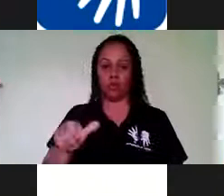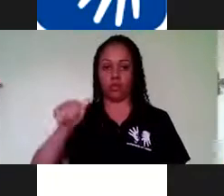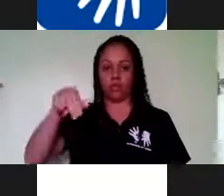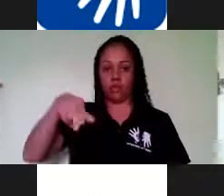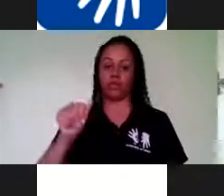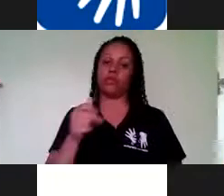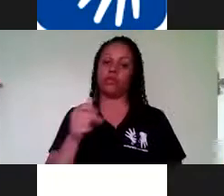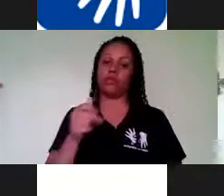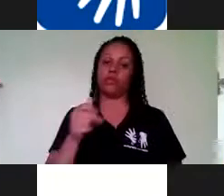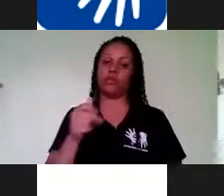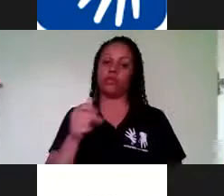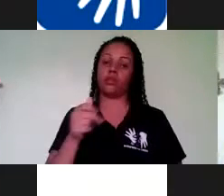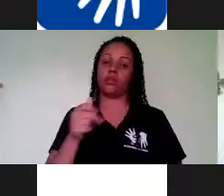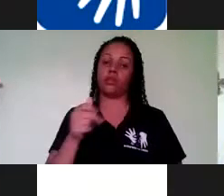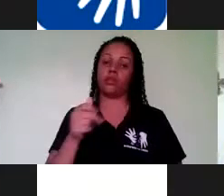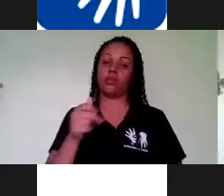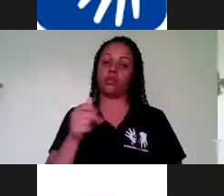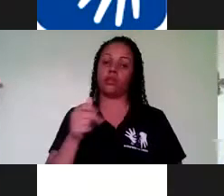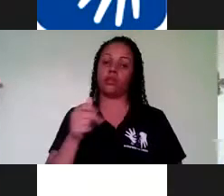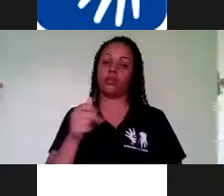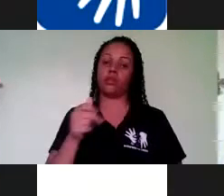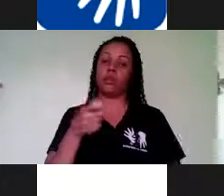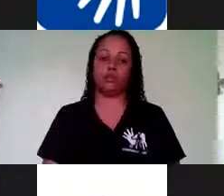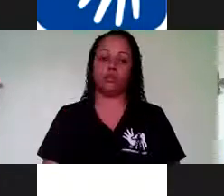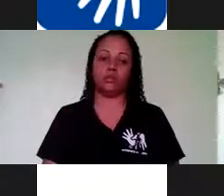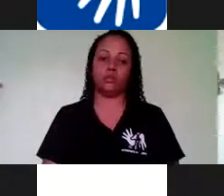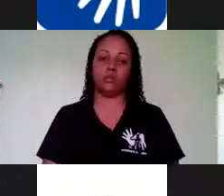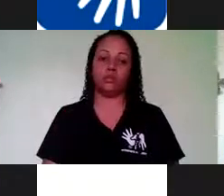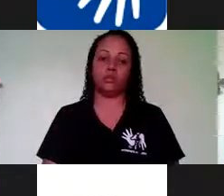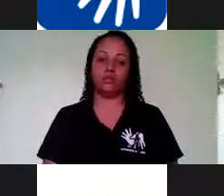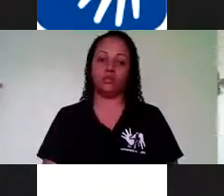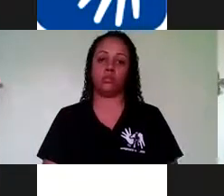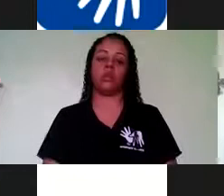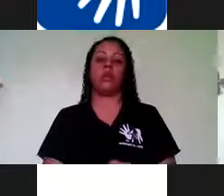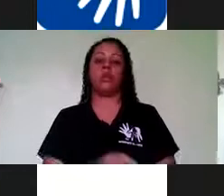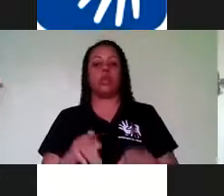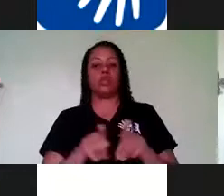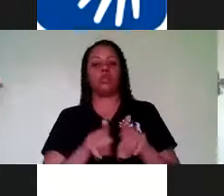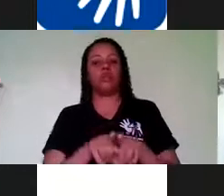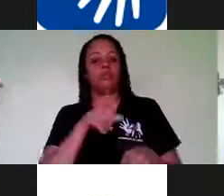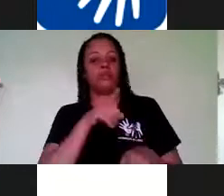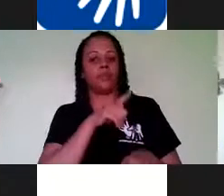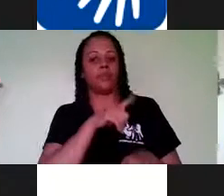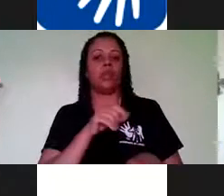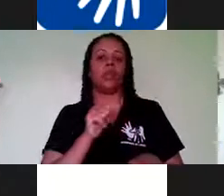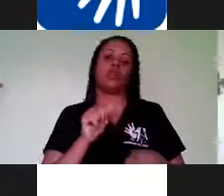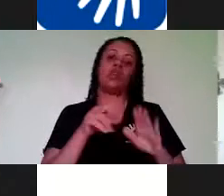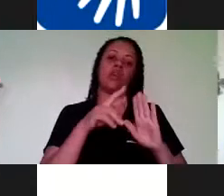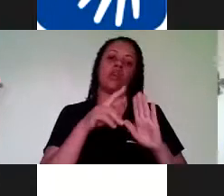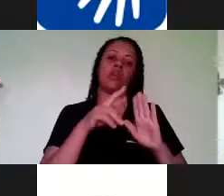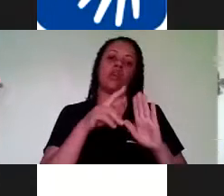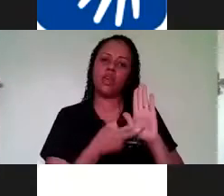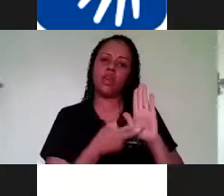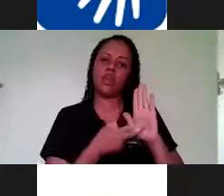temos algumas fragilidades no IFBRM. Primeiro, que o fato de a norma atual é só